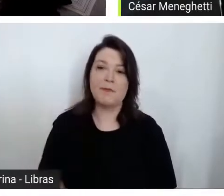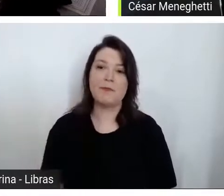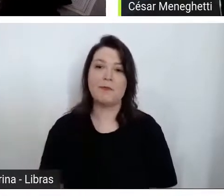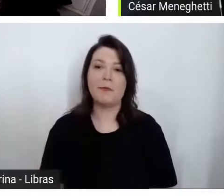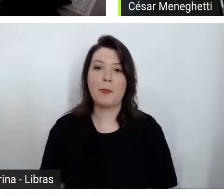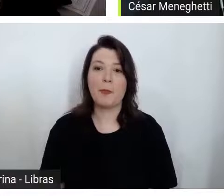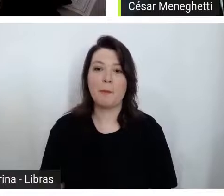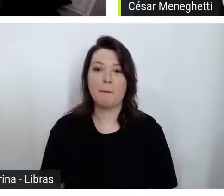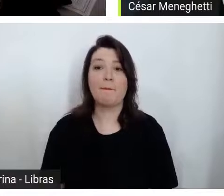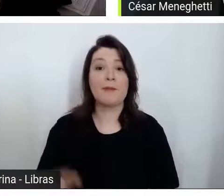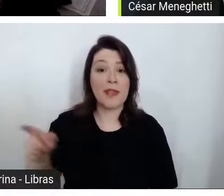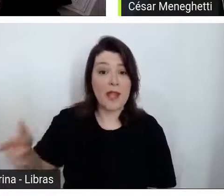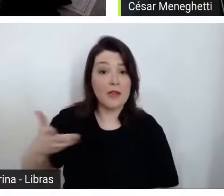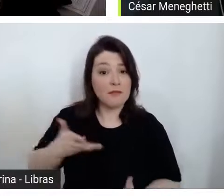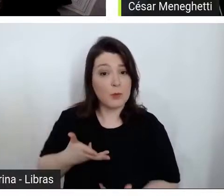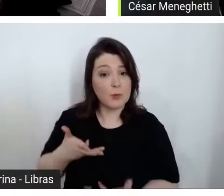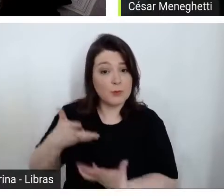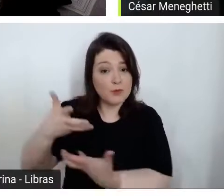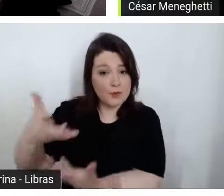ele me convidou